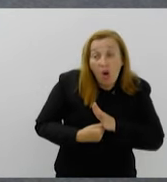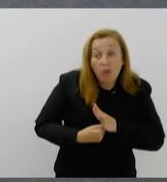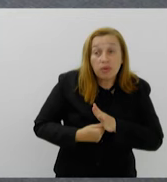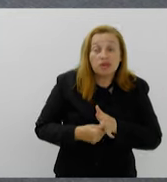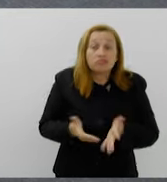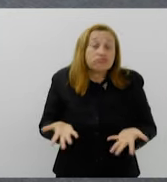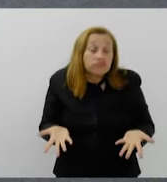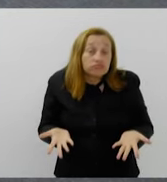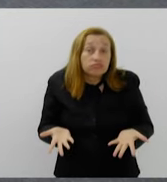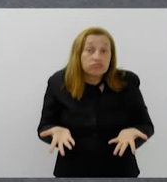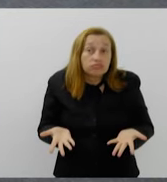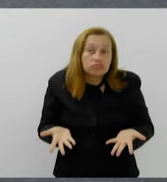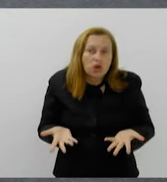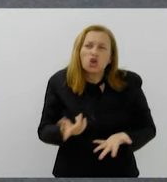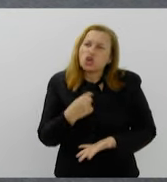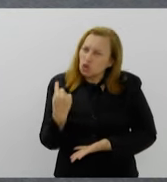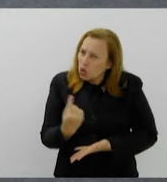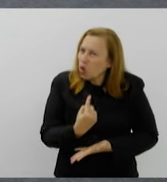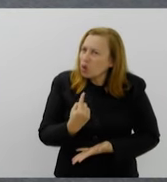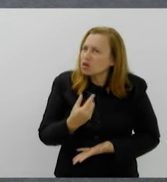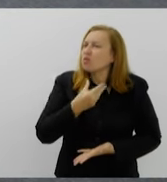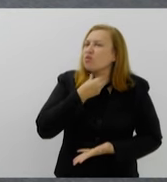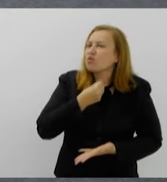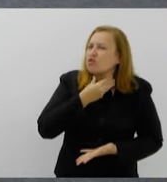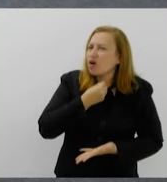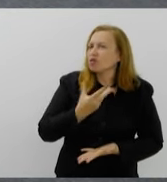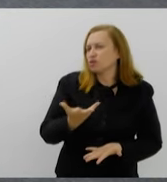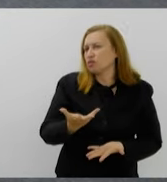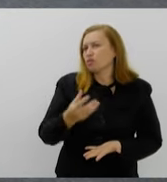outros porque nós somos falso